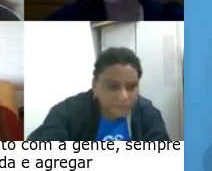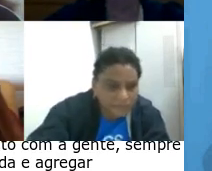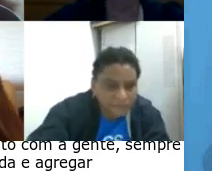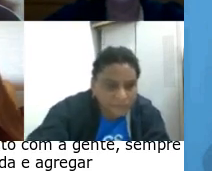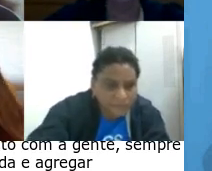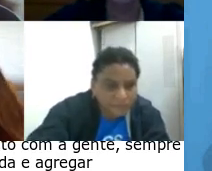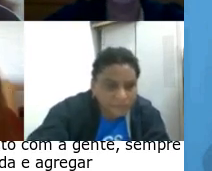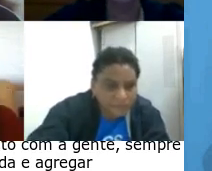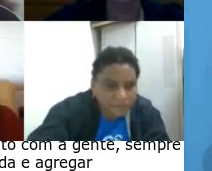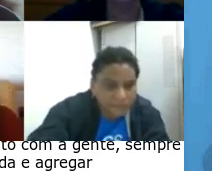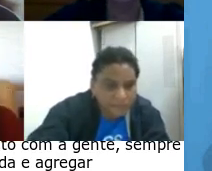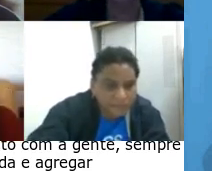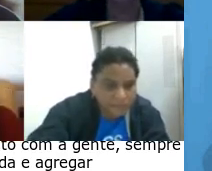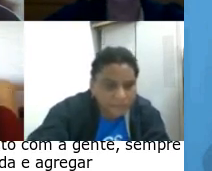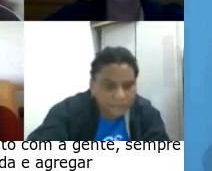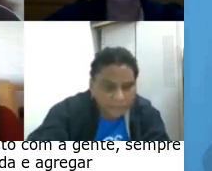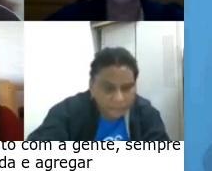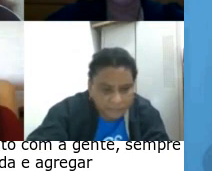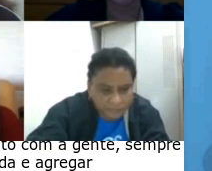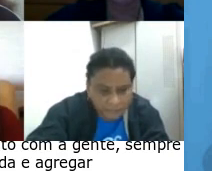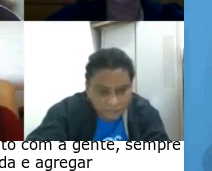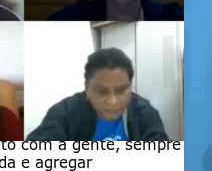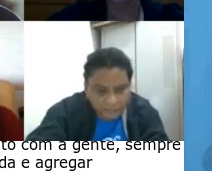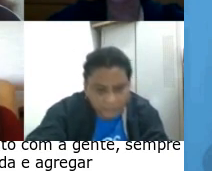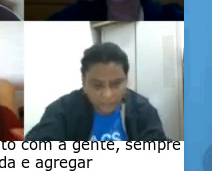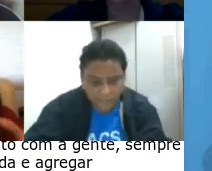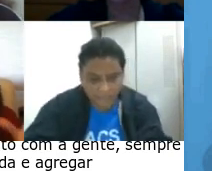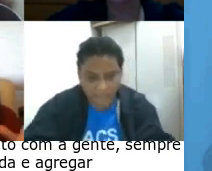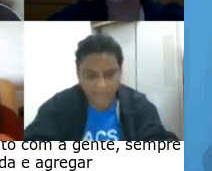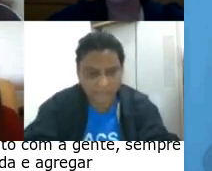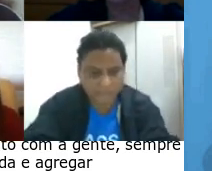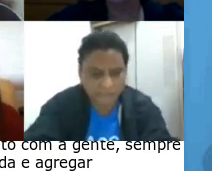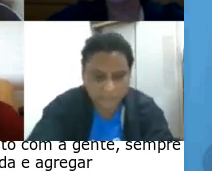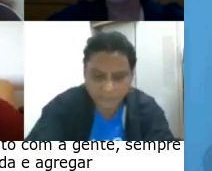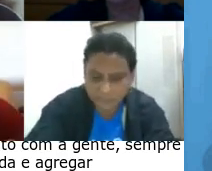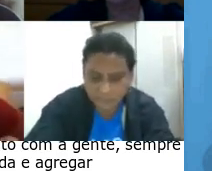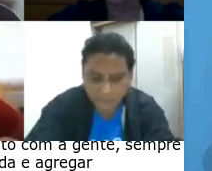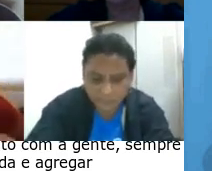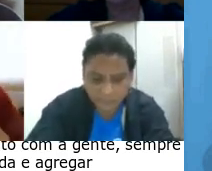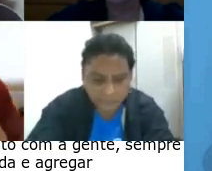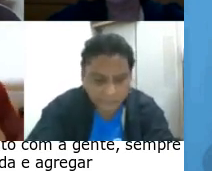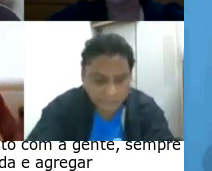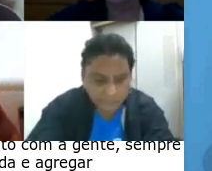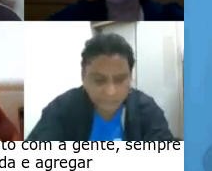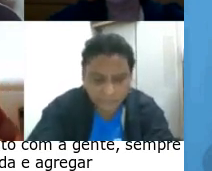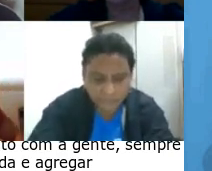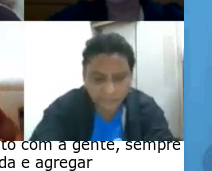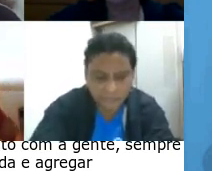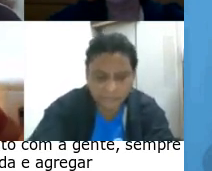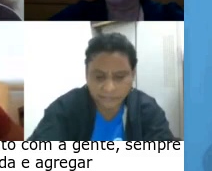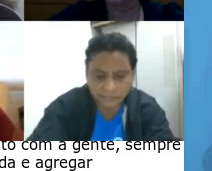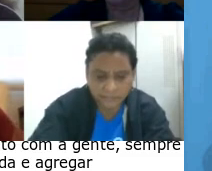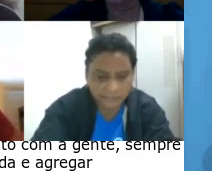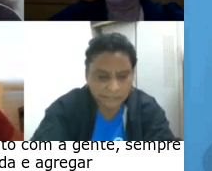dizer que eu não desisto eu gosto de ficar assim eu já recebi pacientes de outros municípios que já tinham